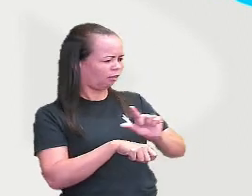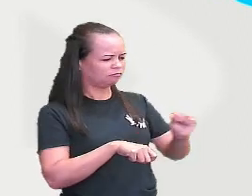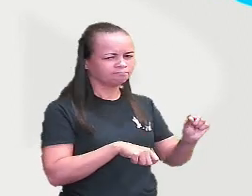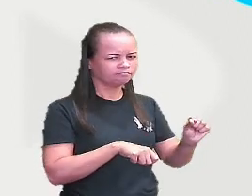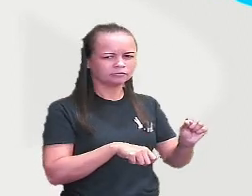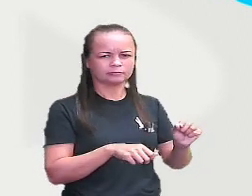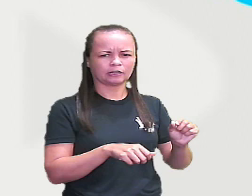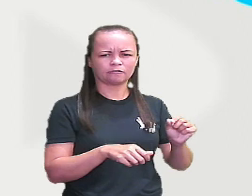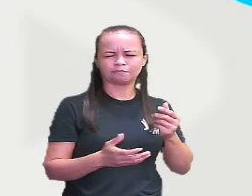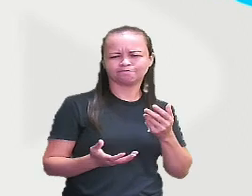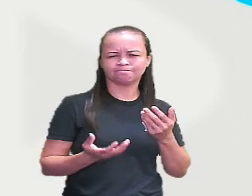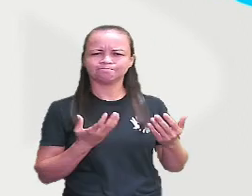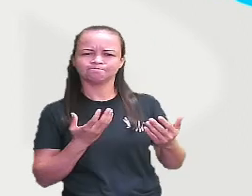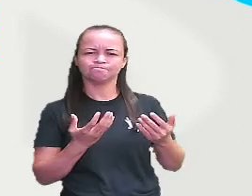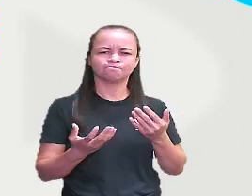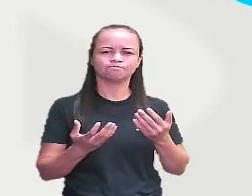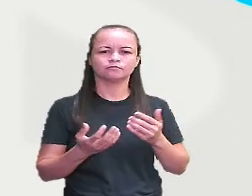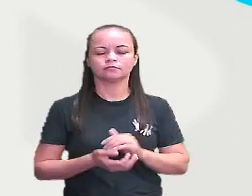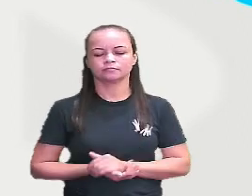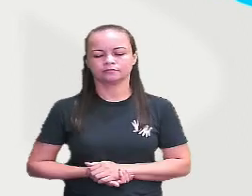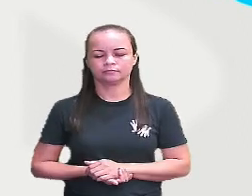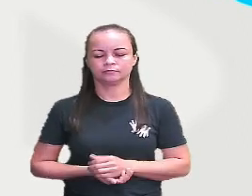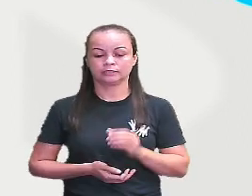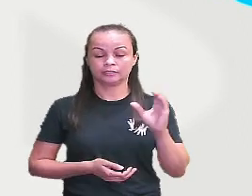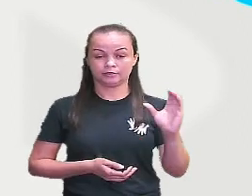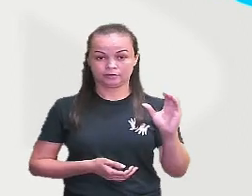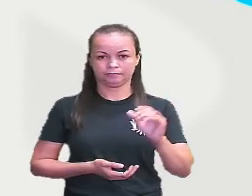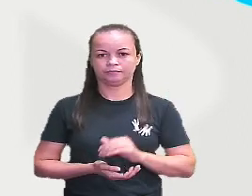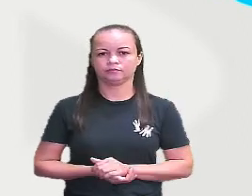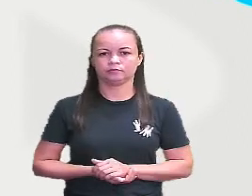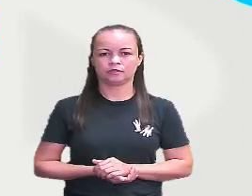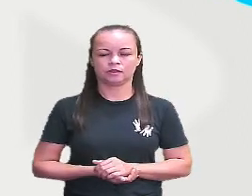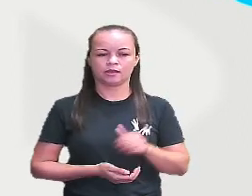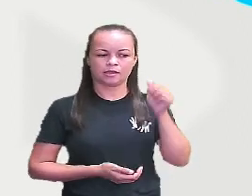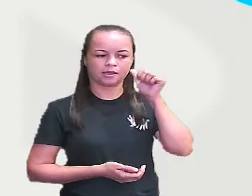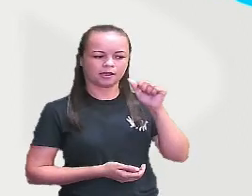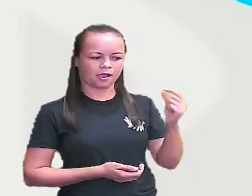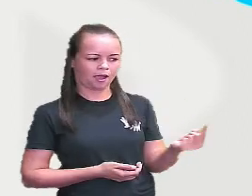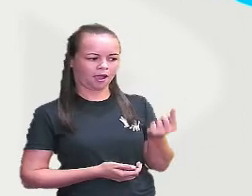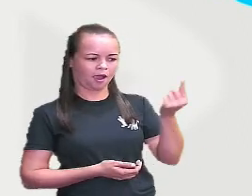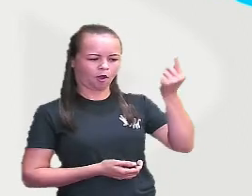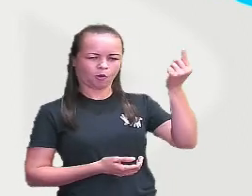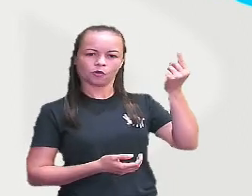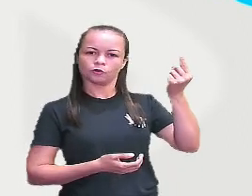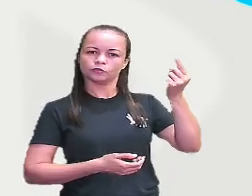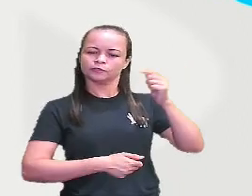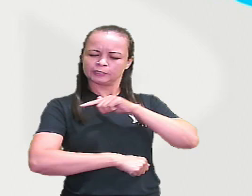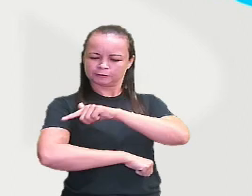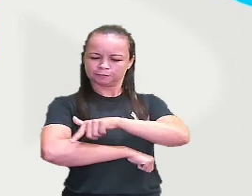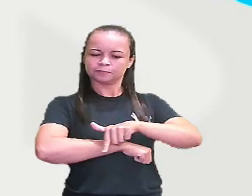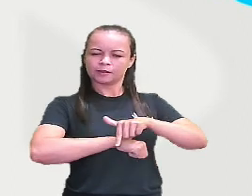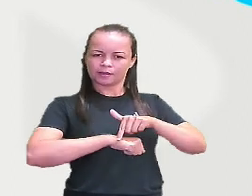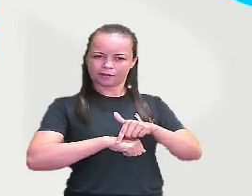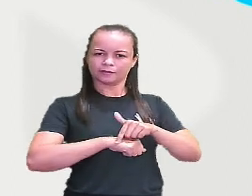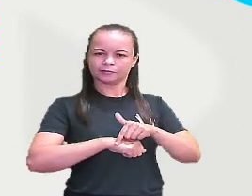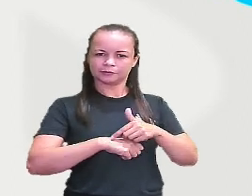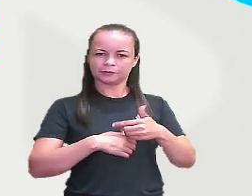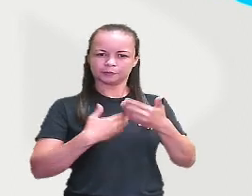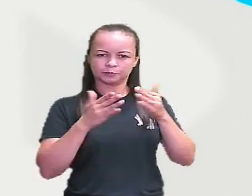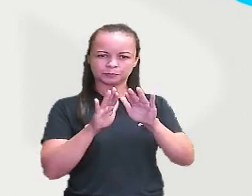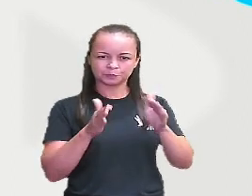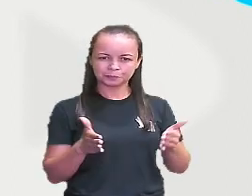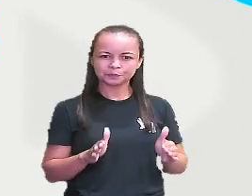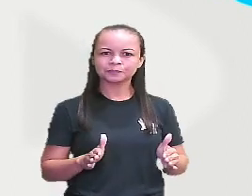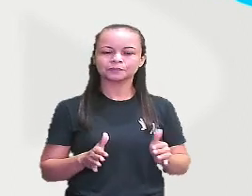indeciso. C. Aquela jovem é alta, esbelta e simpática.